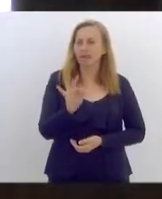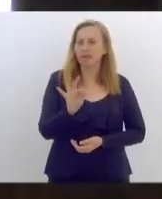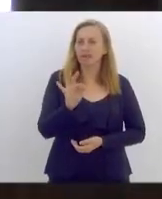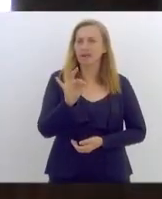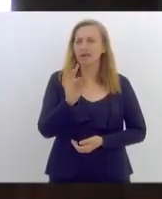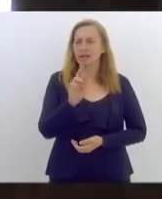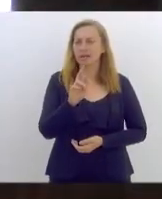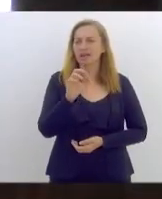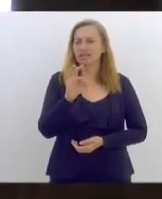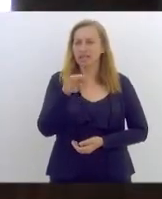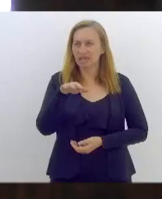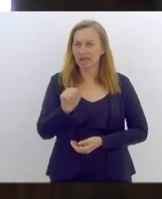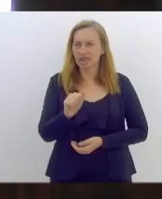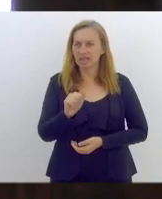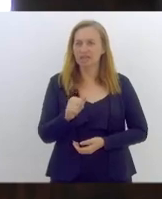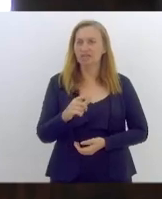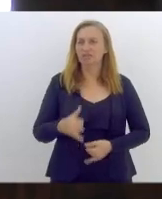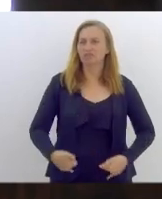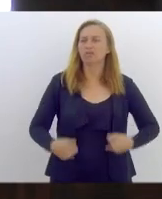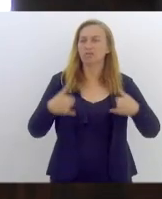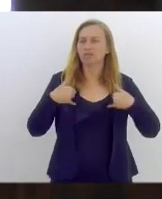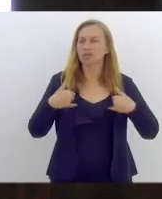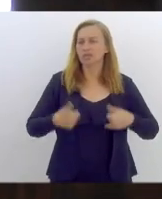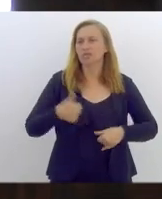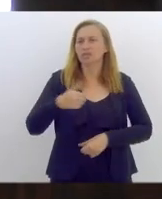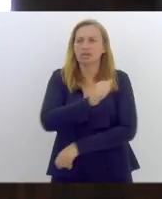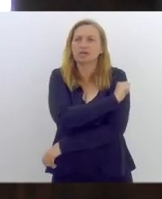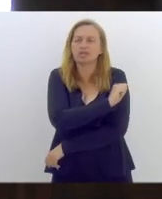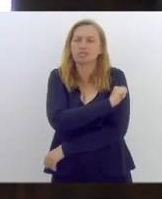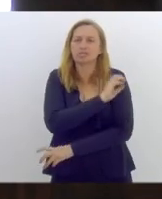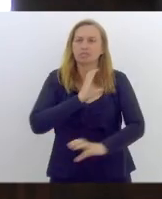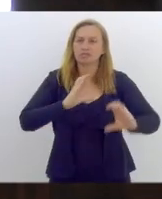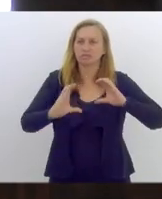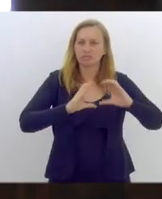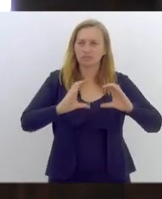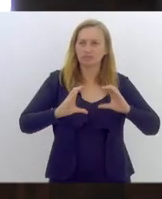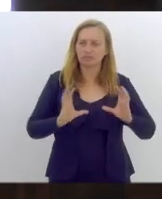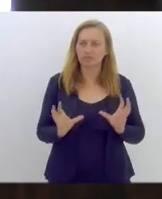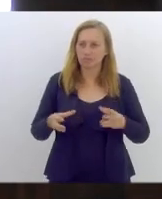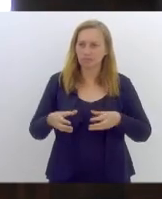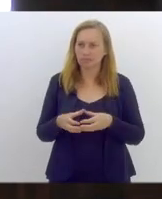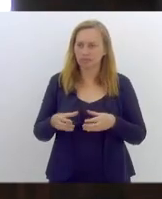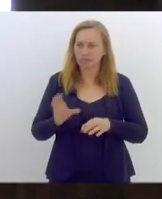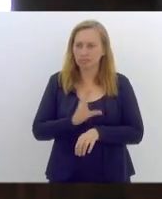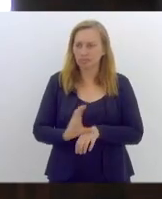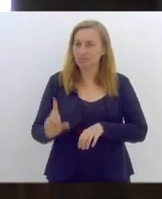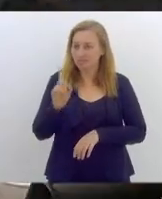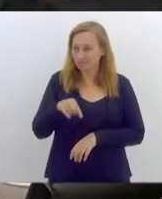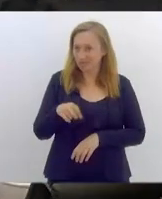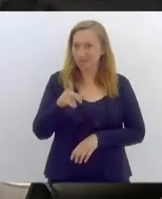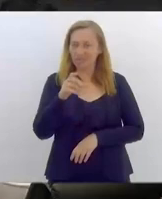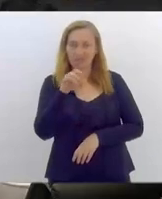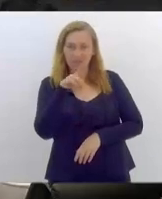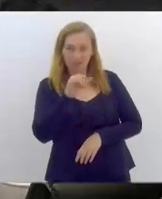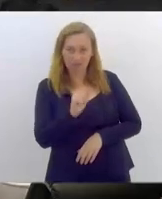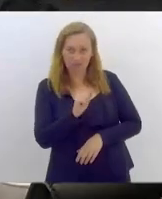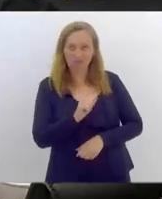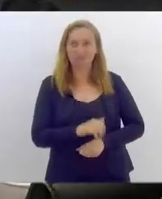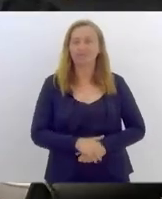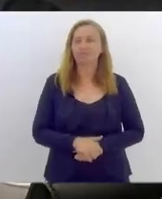eu tive orgulho de ser uma das primeiras alunas de comunicação comunitária desse curso, né, Claudinha?